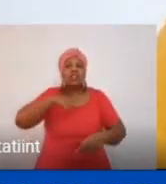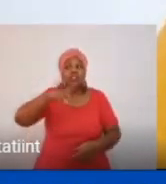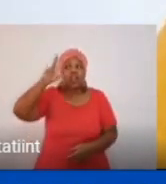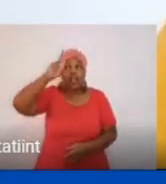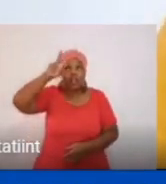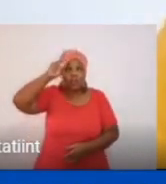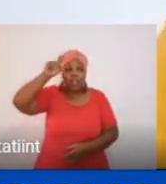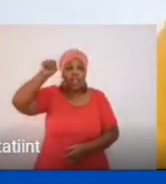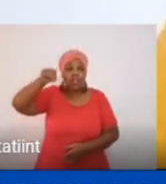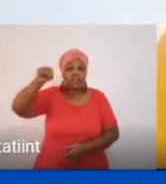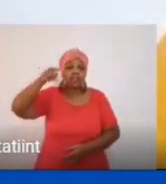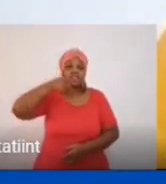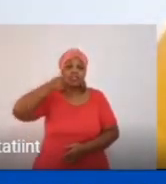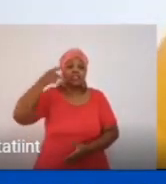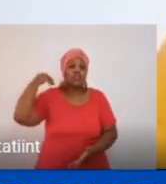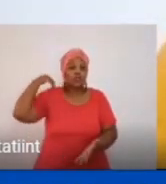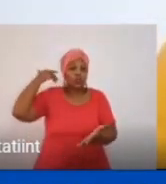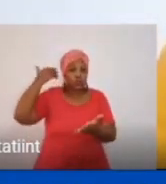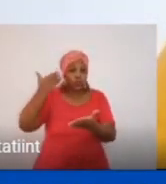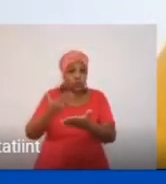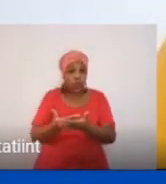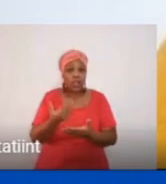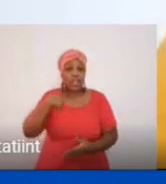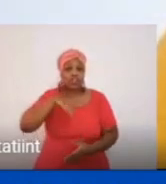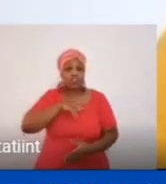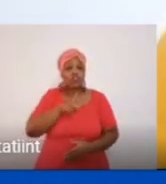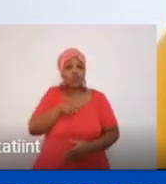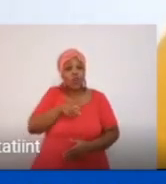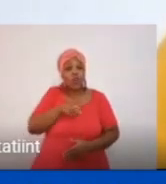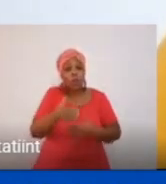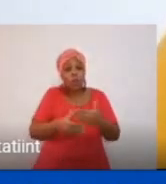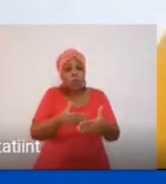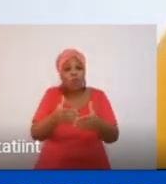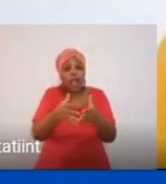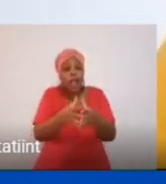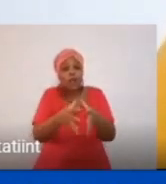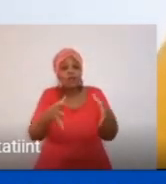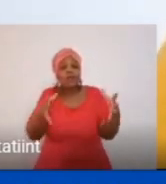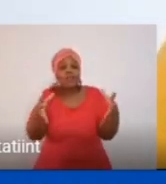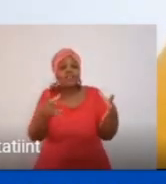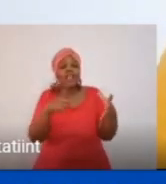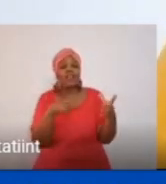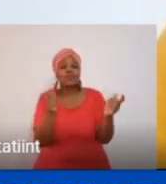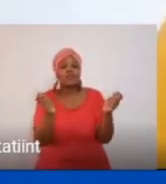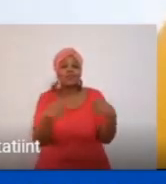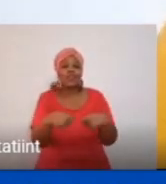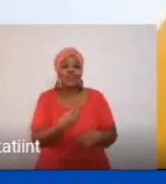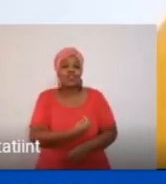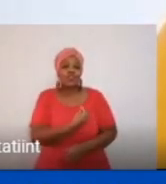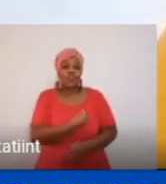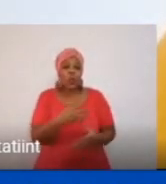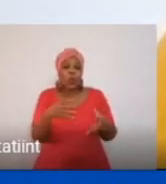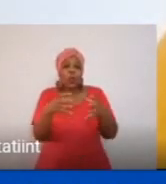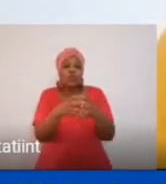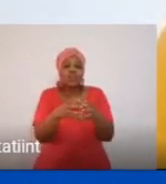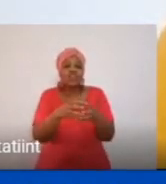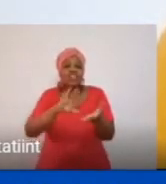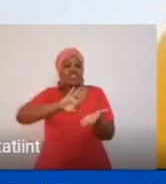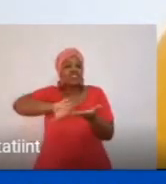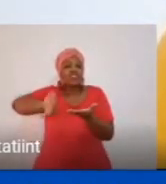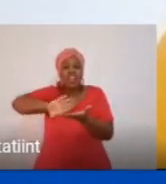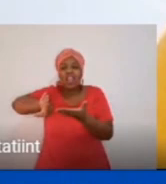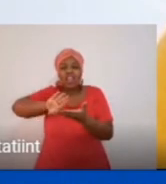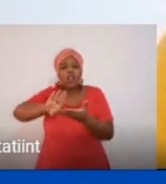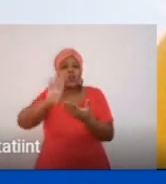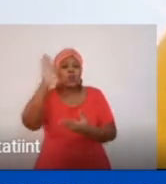reconstituição histórica, para que a gente prolongue as possibilidades de convivência sem esses males da guerra às drogas,